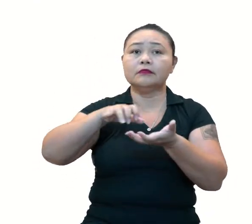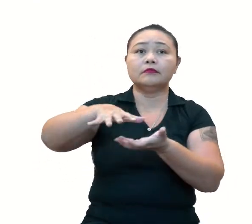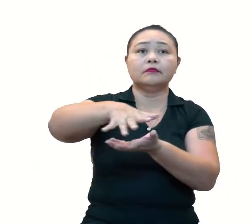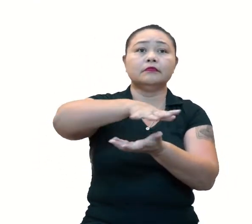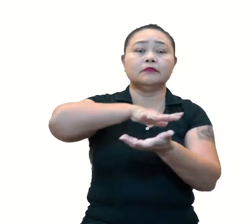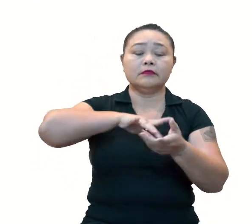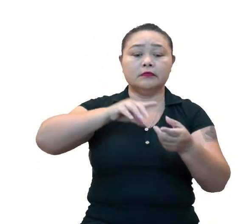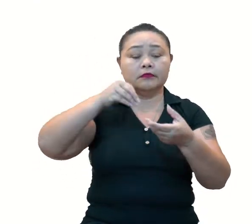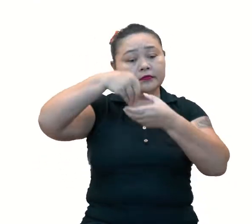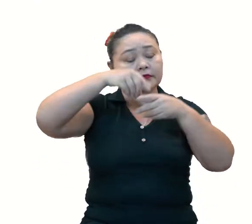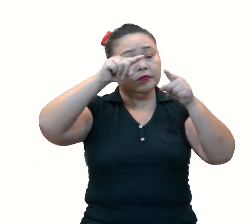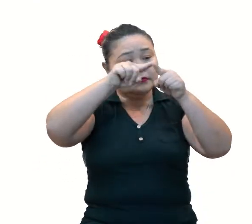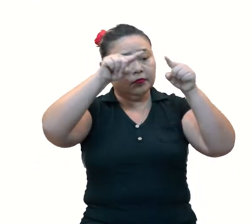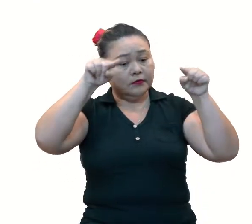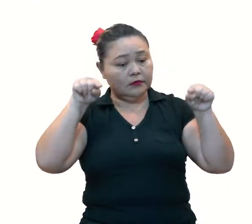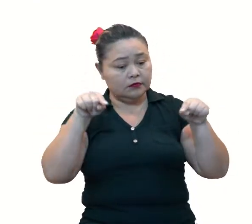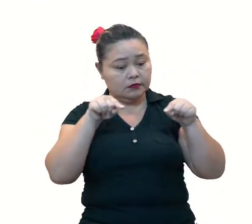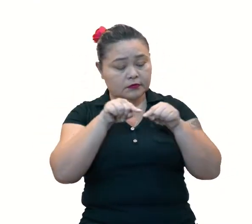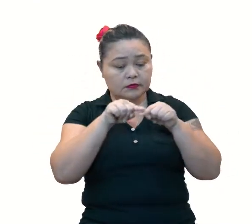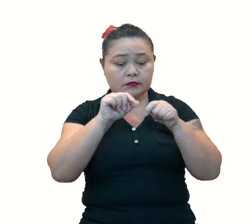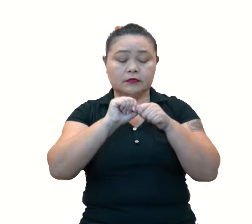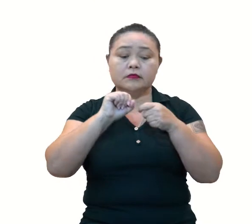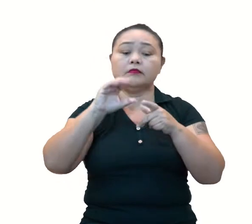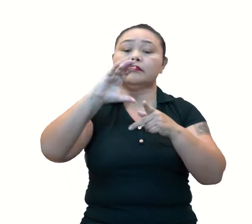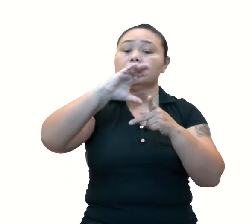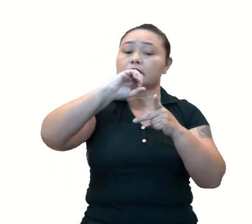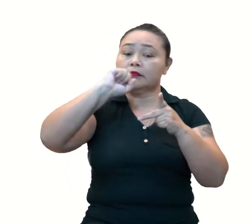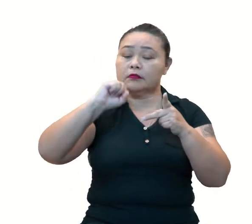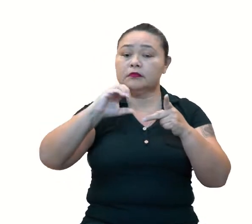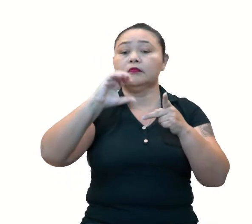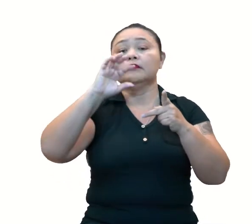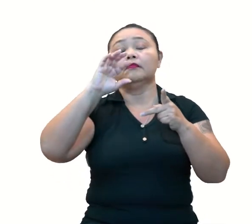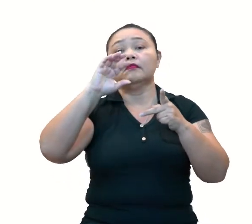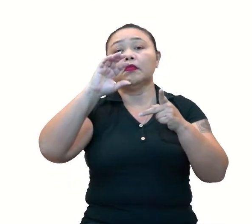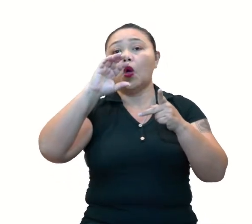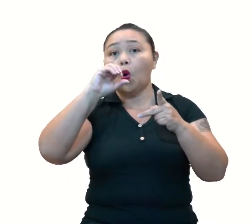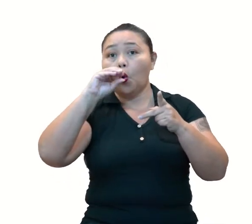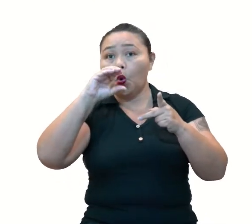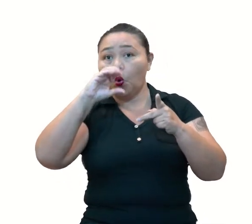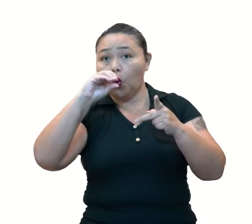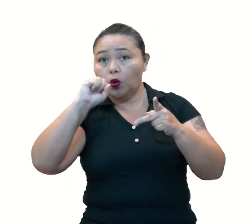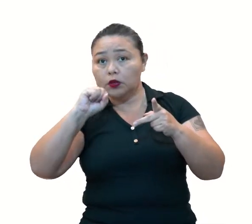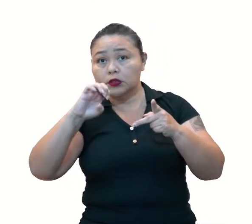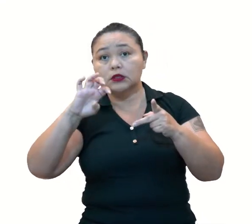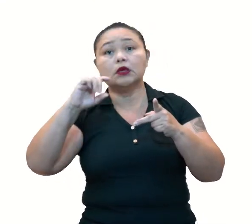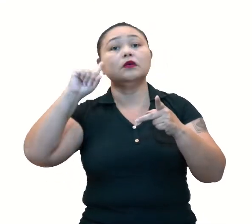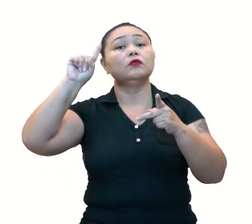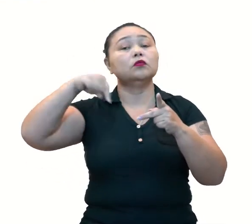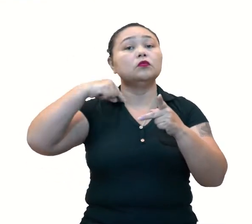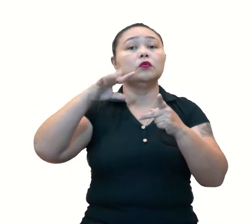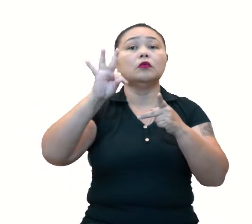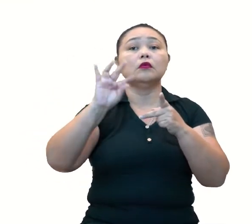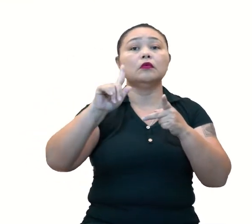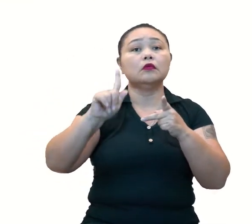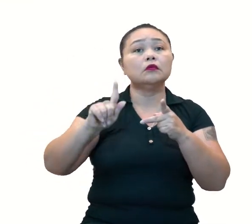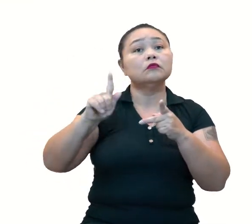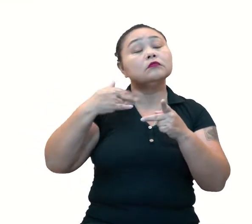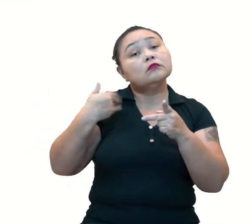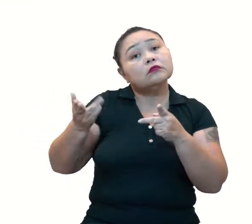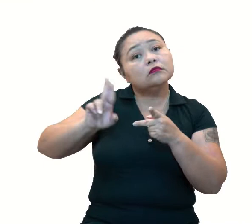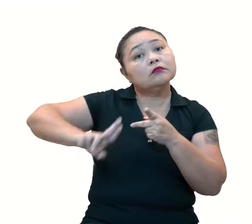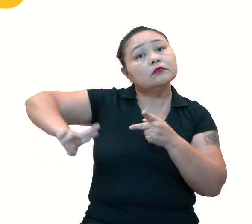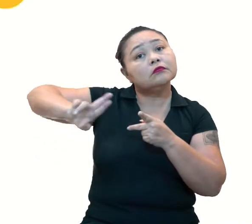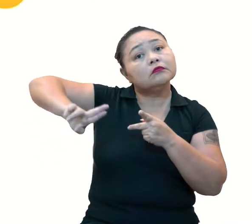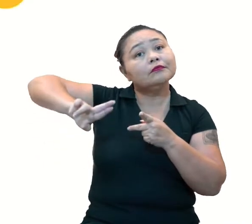triângulo retângulo. O seno, o cosseno, a tangente e, claro, onde a gente chegou agora, que é as suas